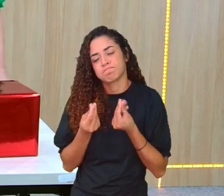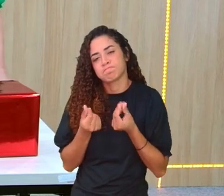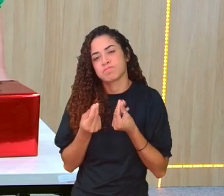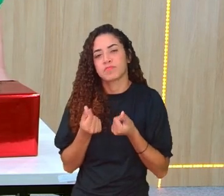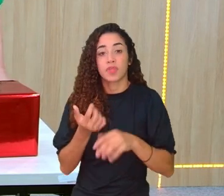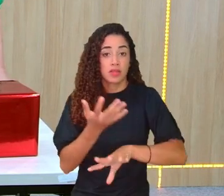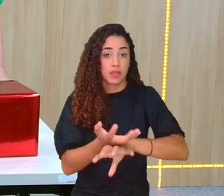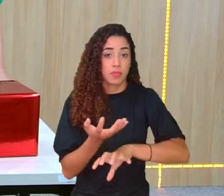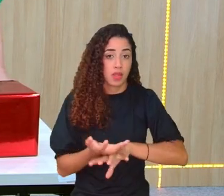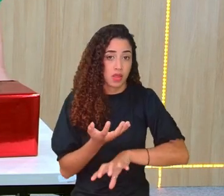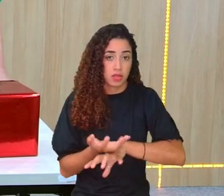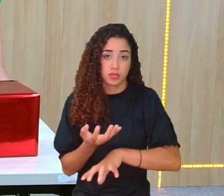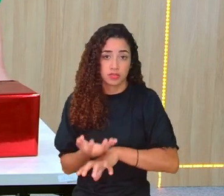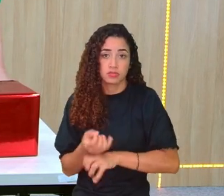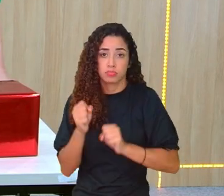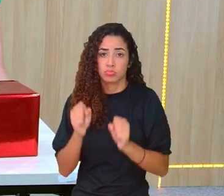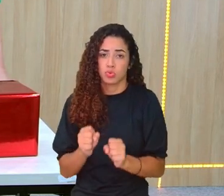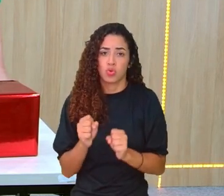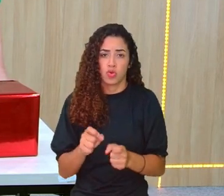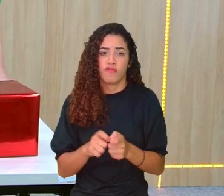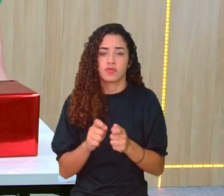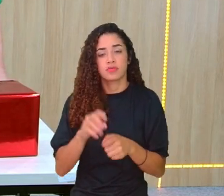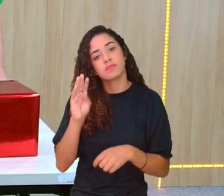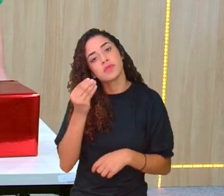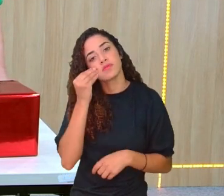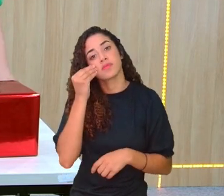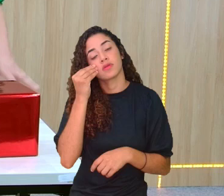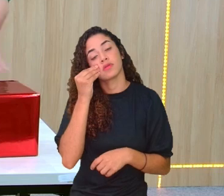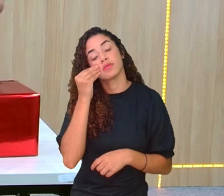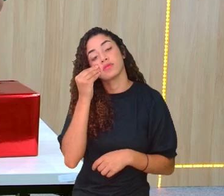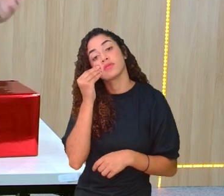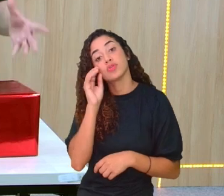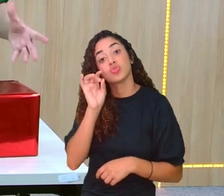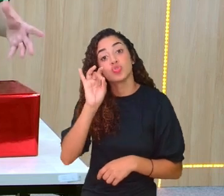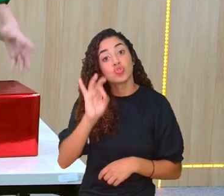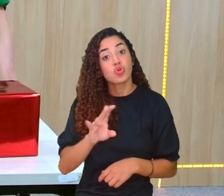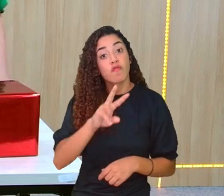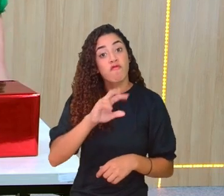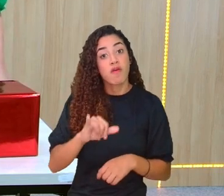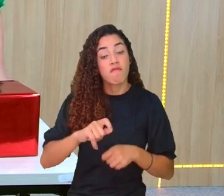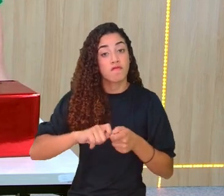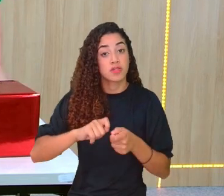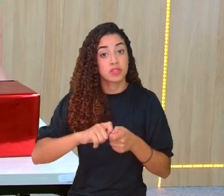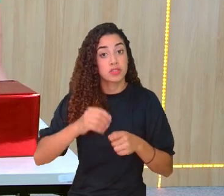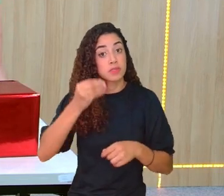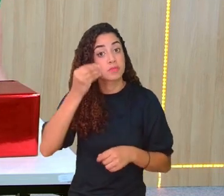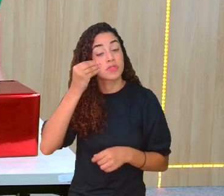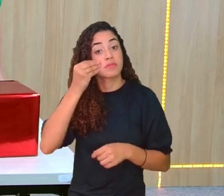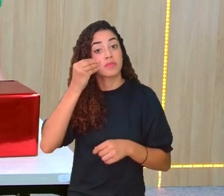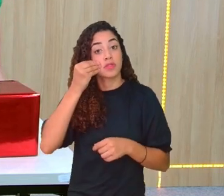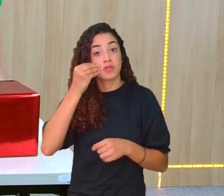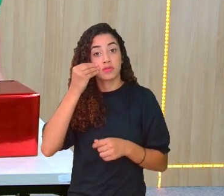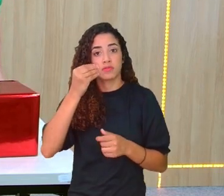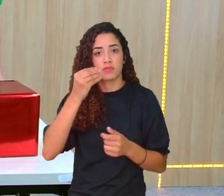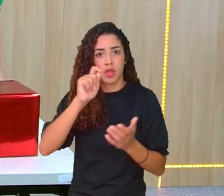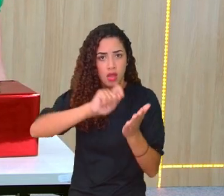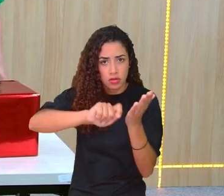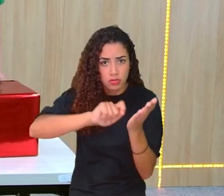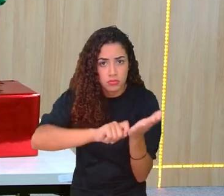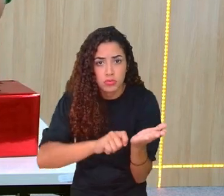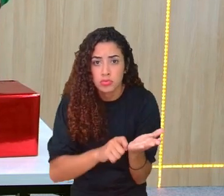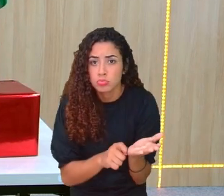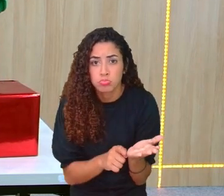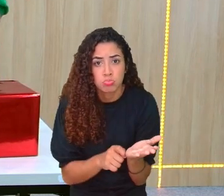várias disciplinas. Vocês vão fazer o experimento. E aí vocês só vão fazer o experimento sem anotar,